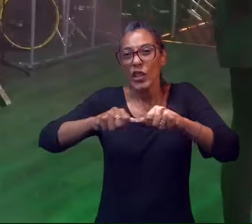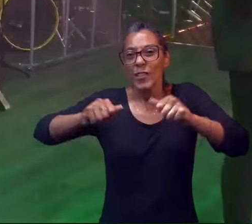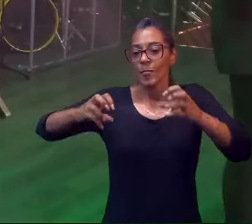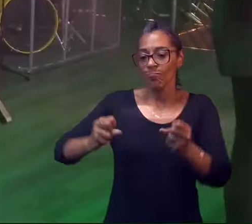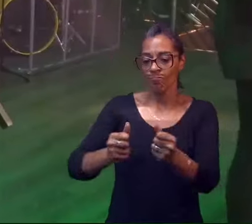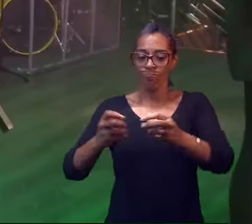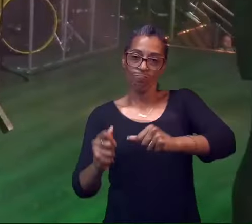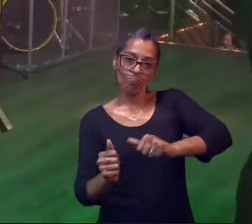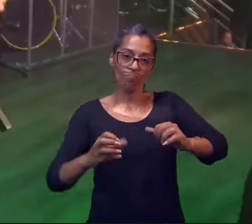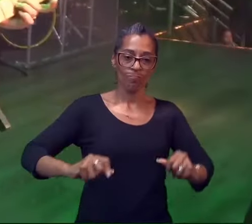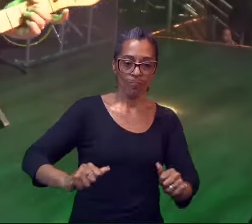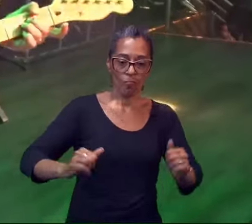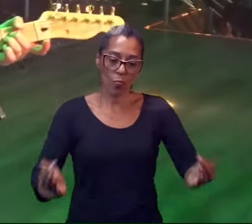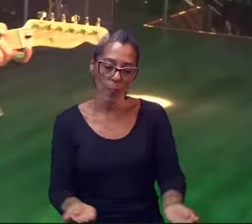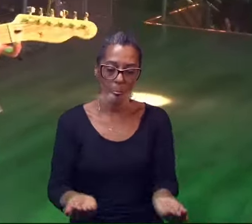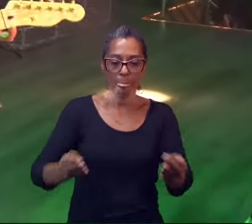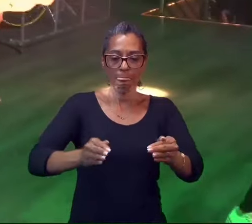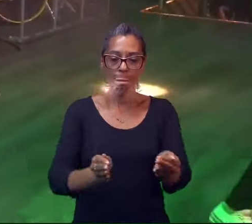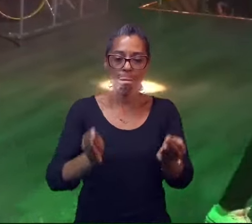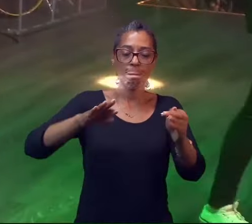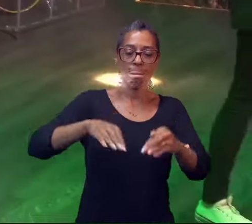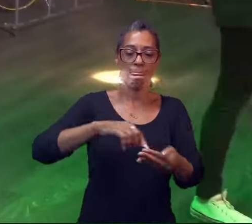quebra a nossa vida